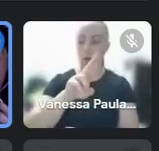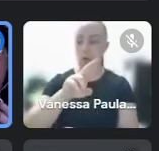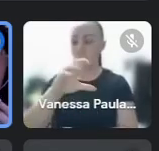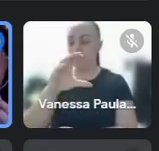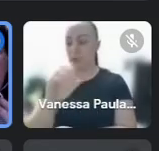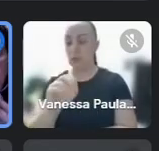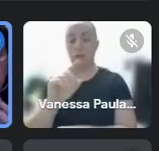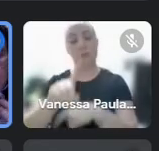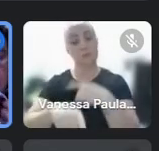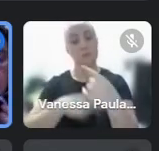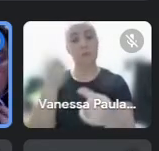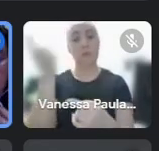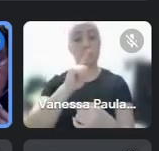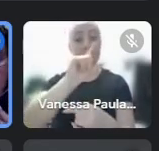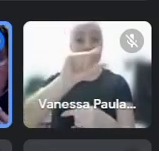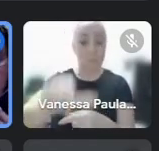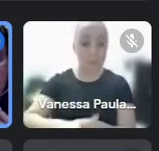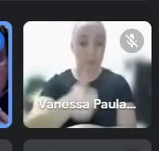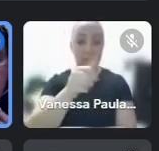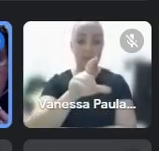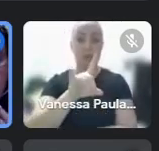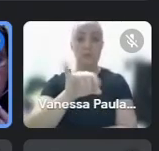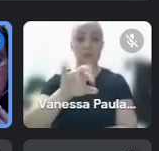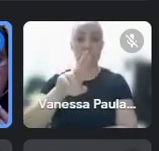obter o primeiro digerido. Próximo.